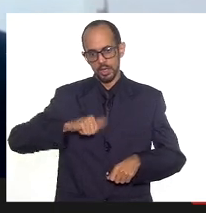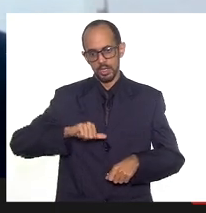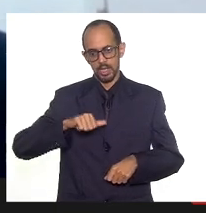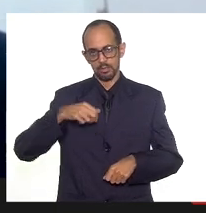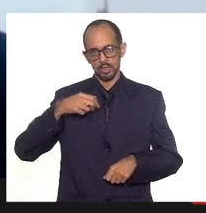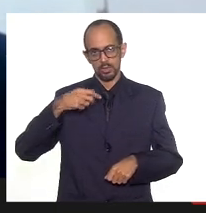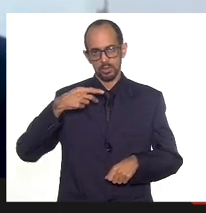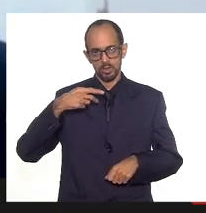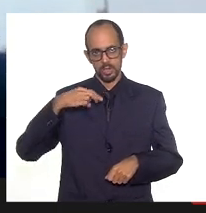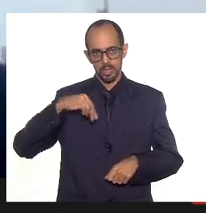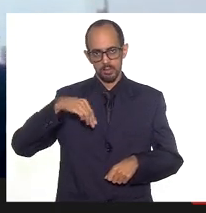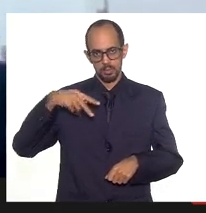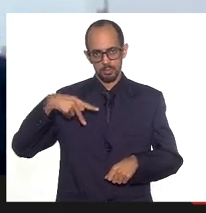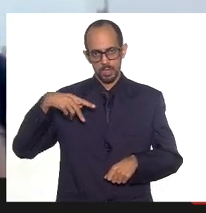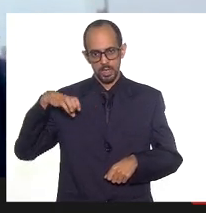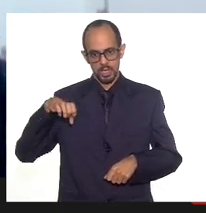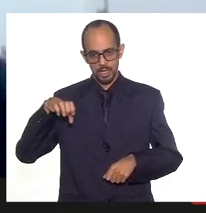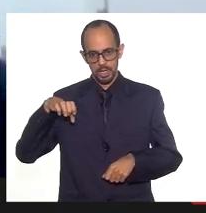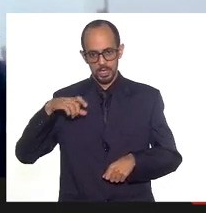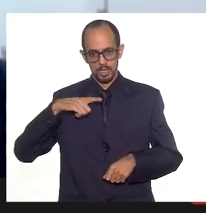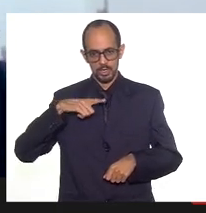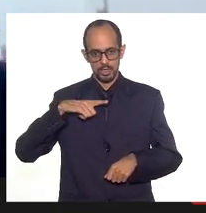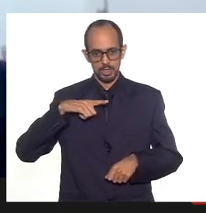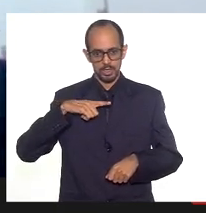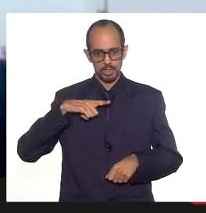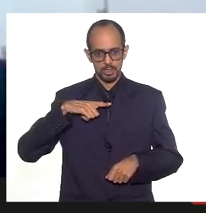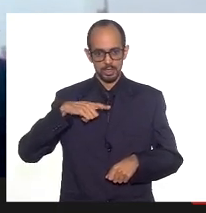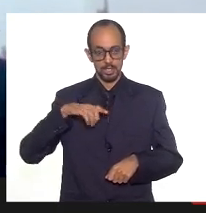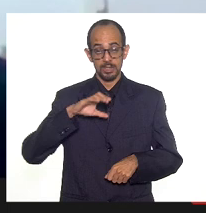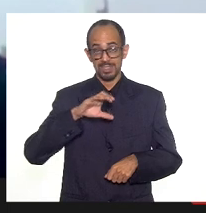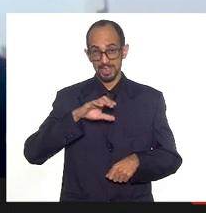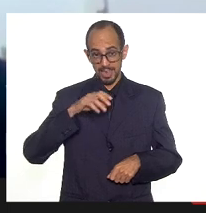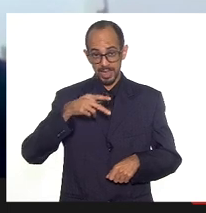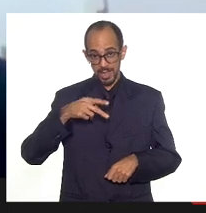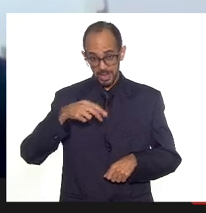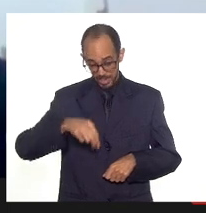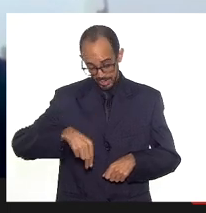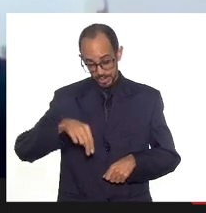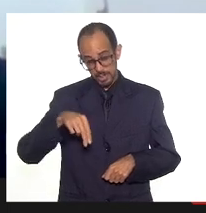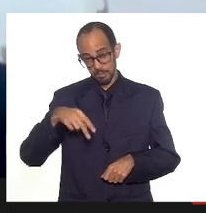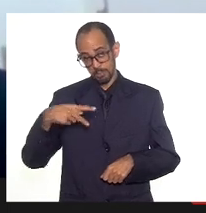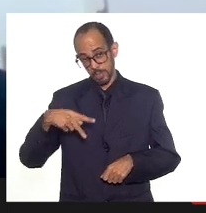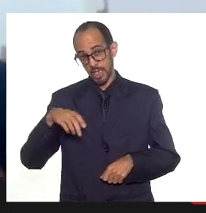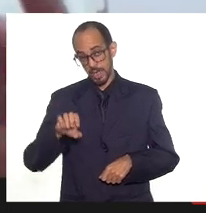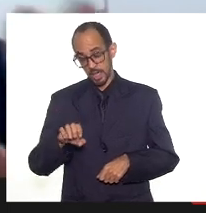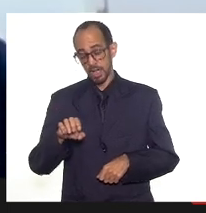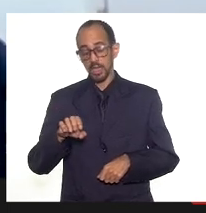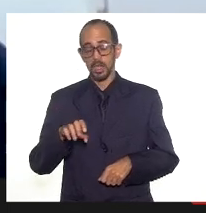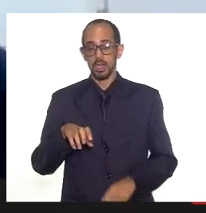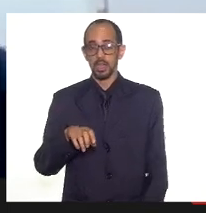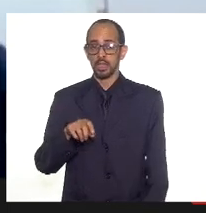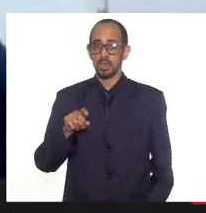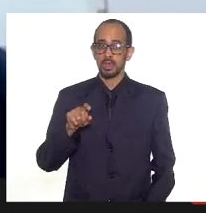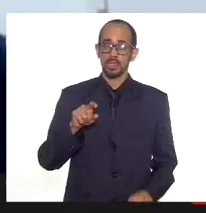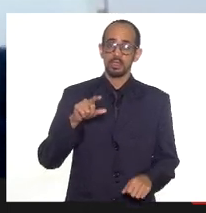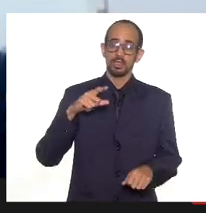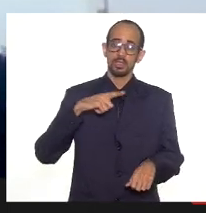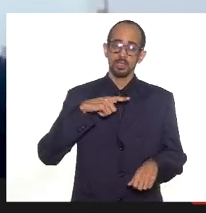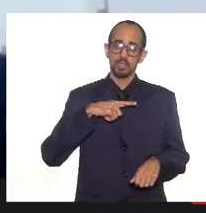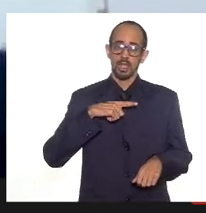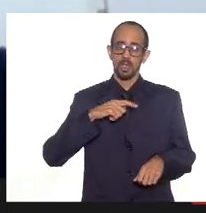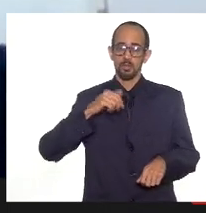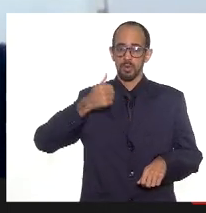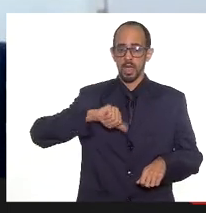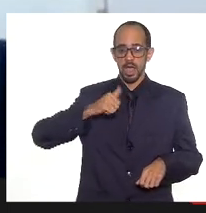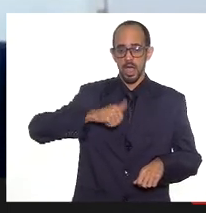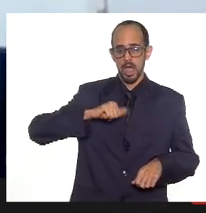é exigido a cada licitação que o CNPE valida com a ANP, ele reavalia e mantém ou